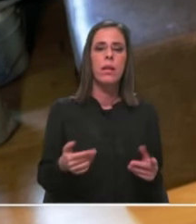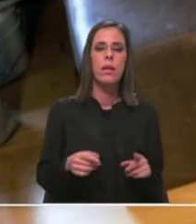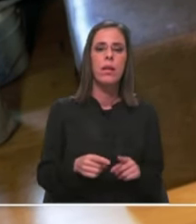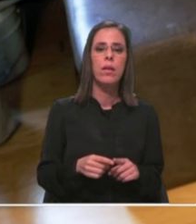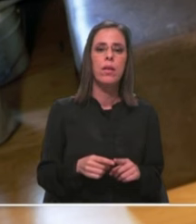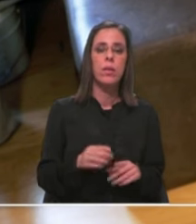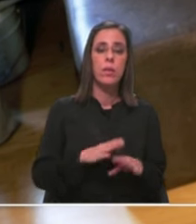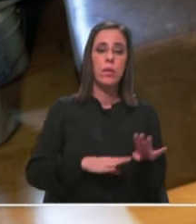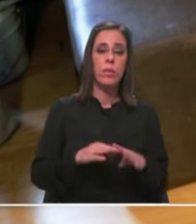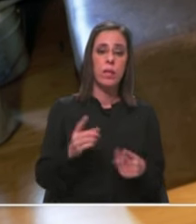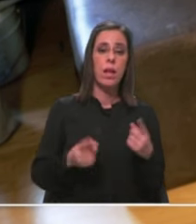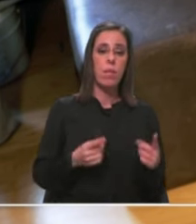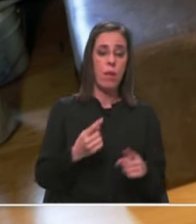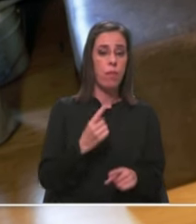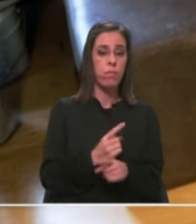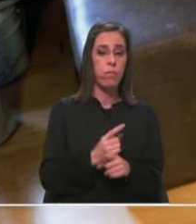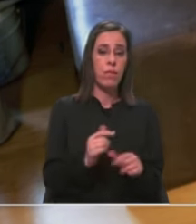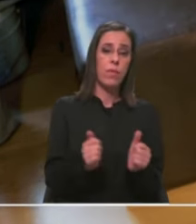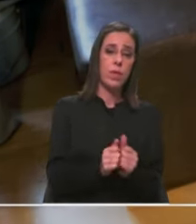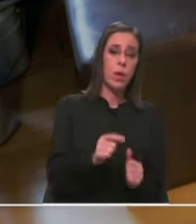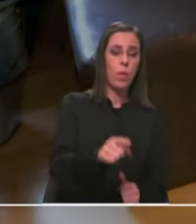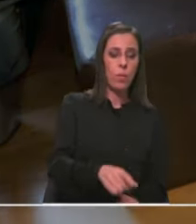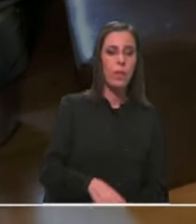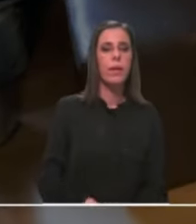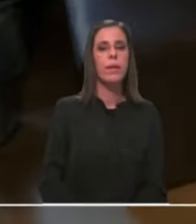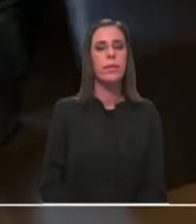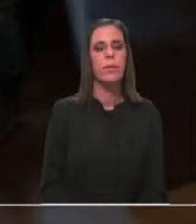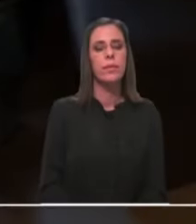Se eu fizesse alguma coisa, que fazia-lhe companhia.